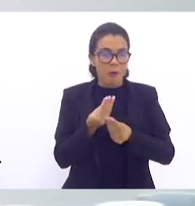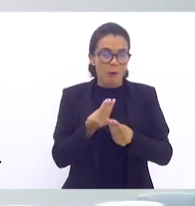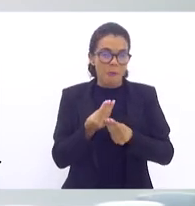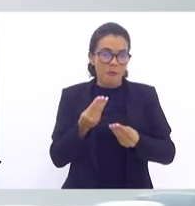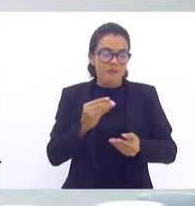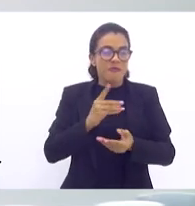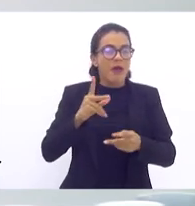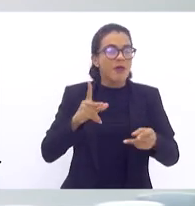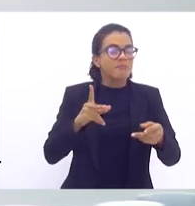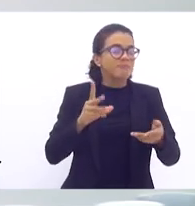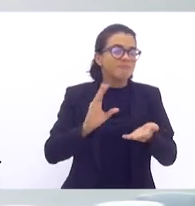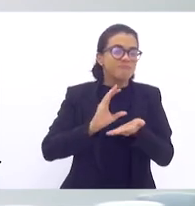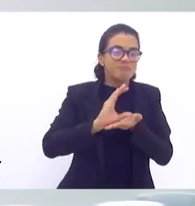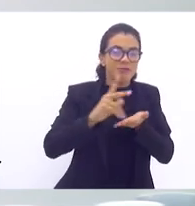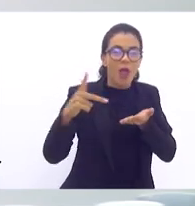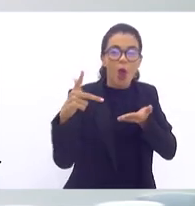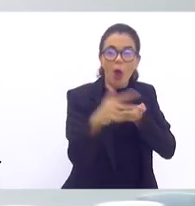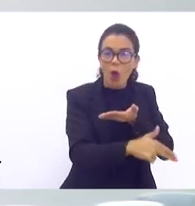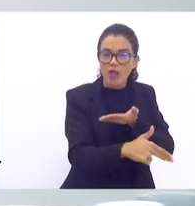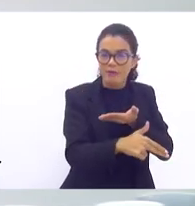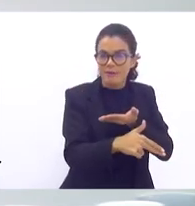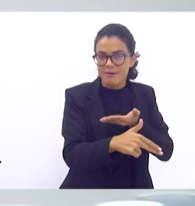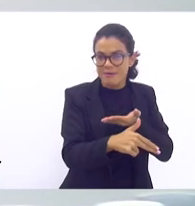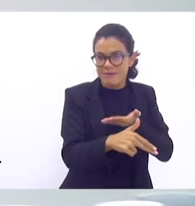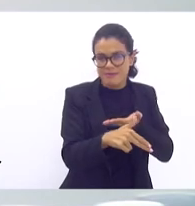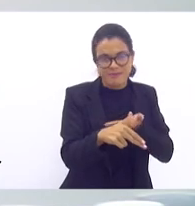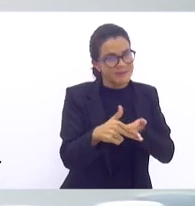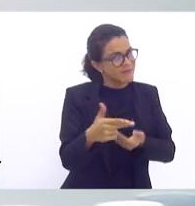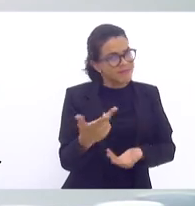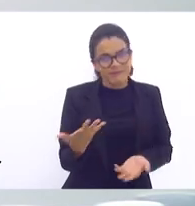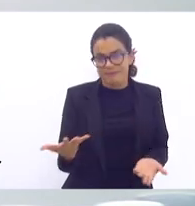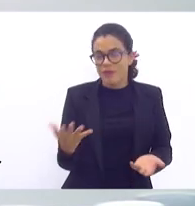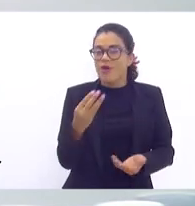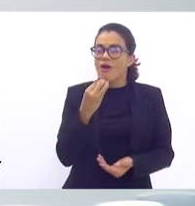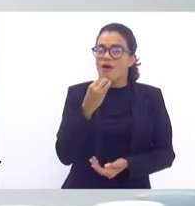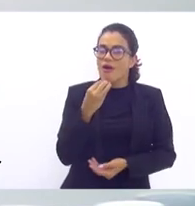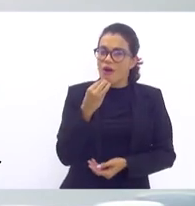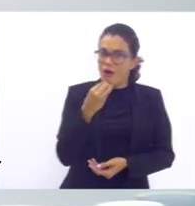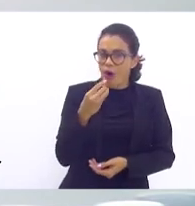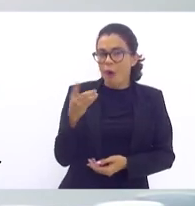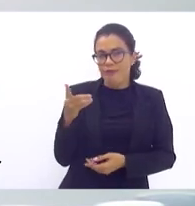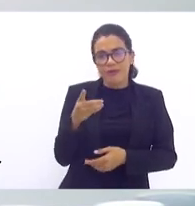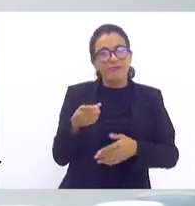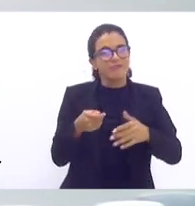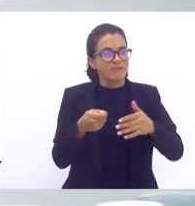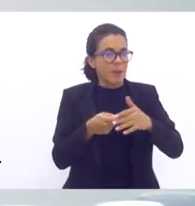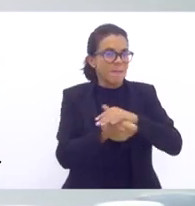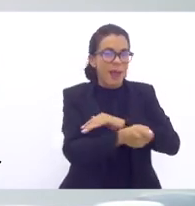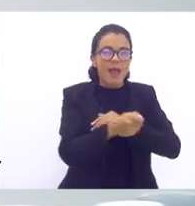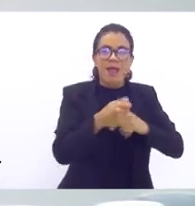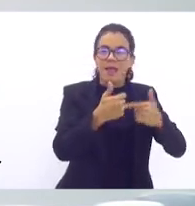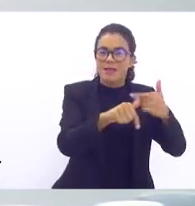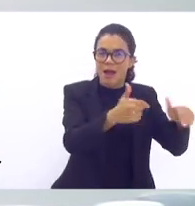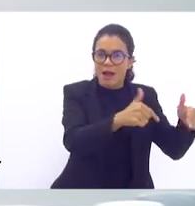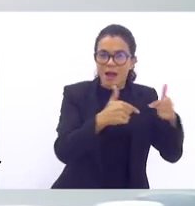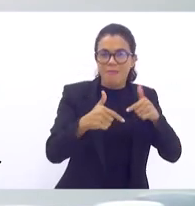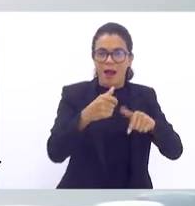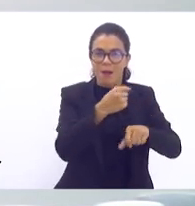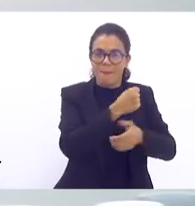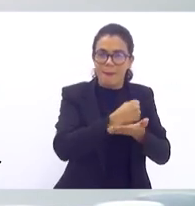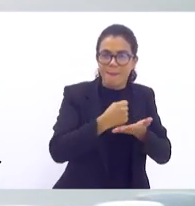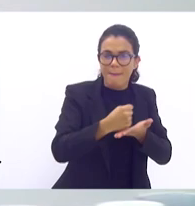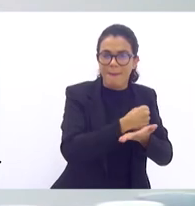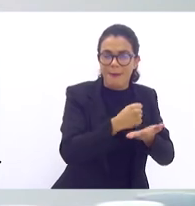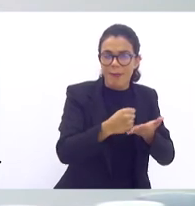incentivo fiscal que às vezes aquele incentivo é óbvio que tá gerando muitos empregos mas para o Brasil aquele incentivo foi bom